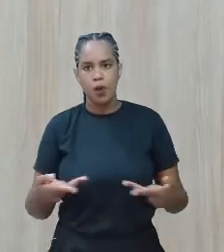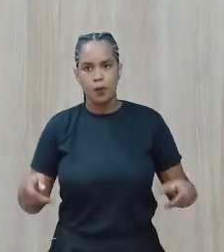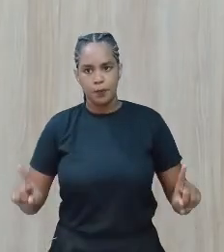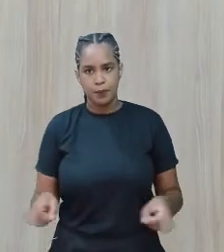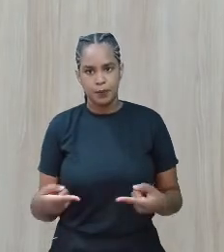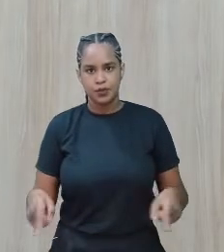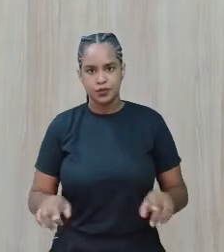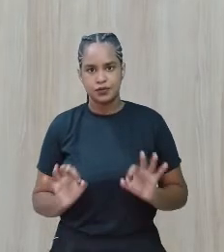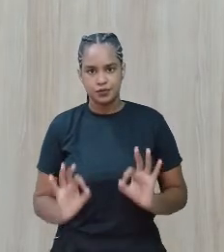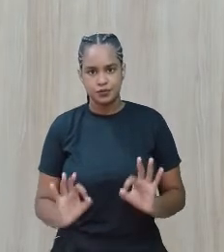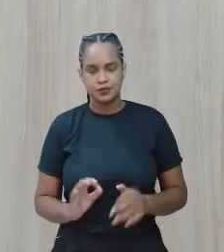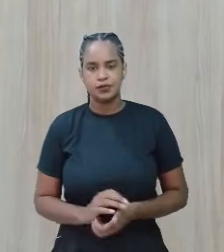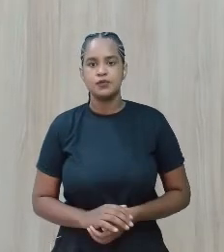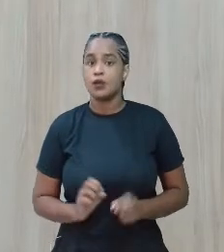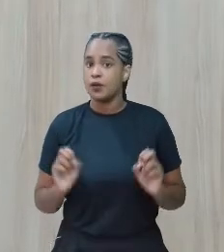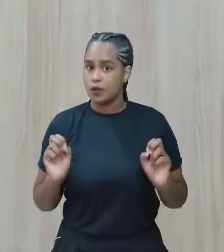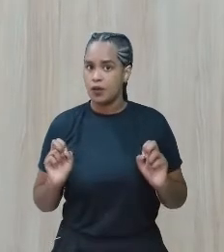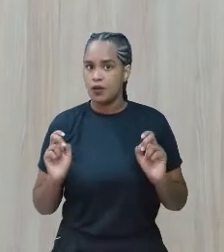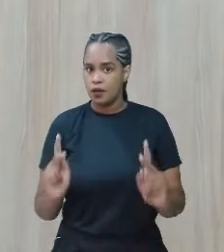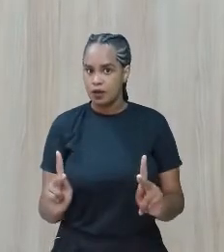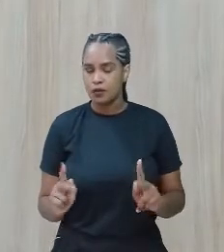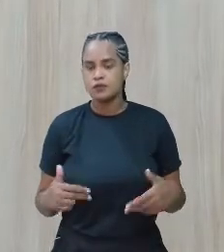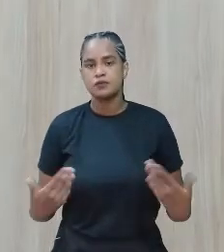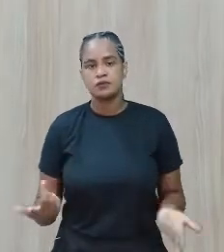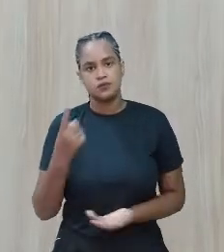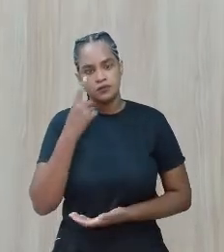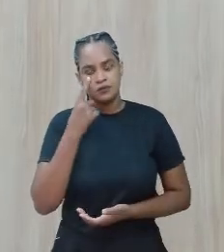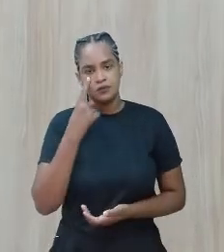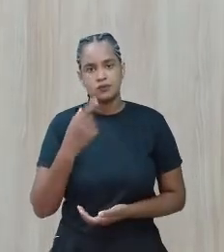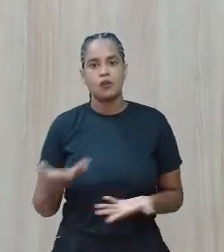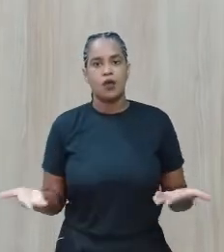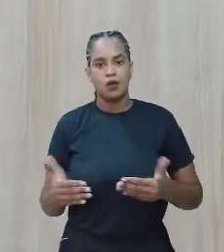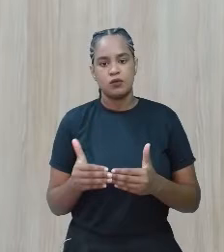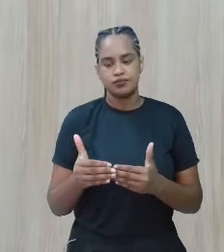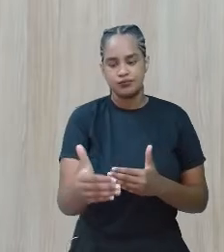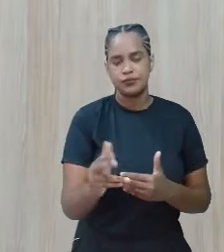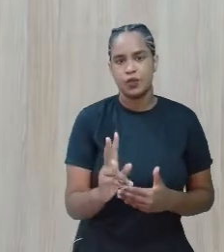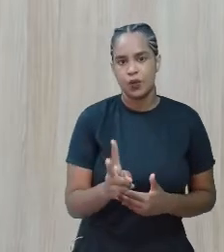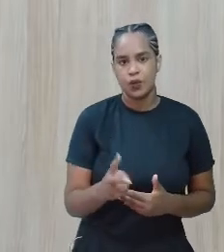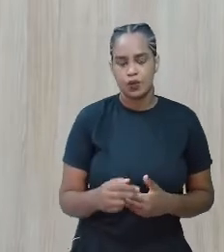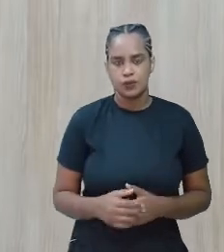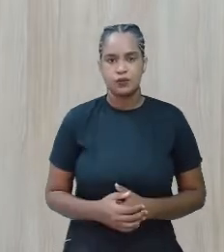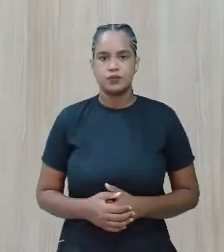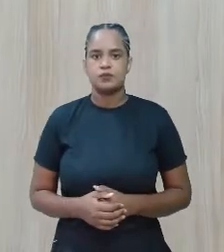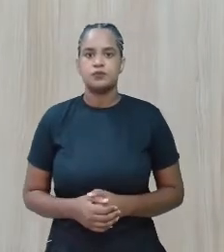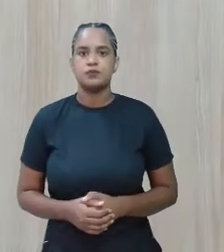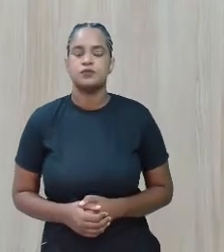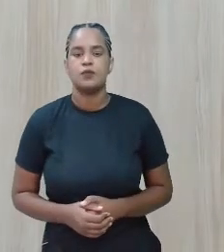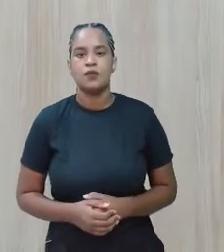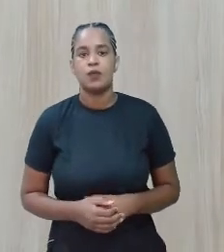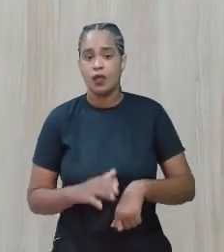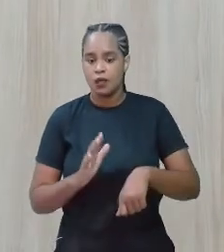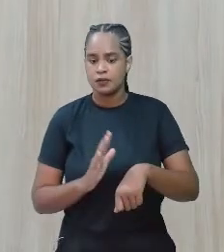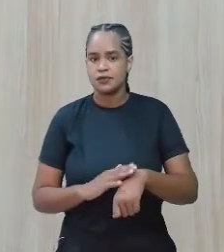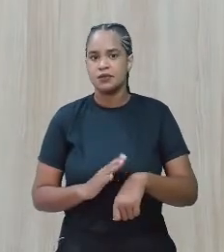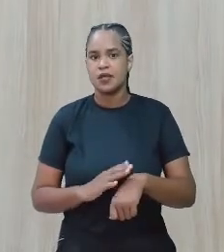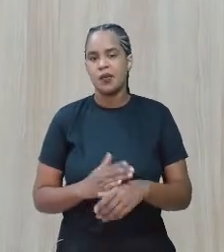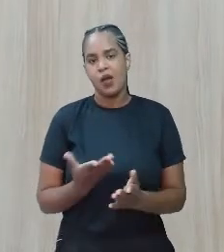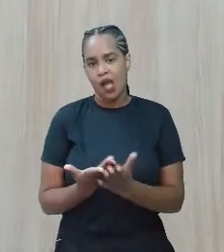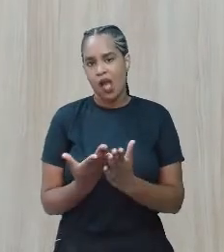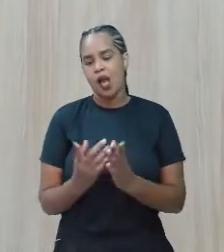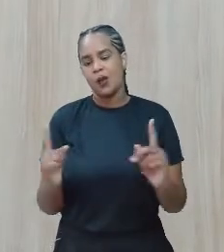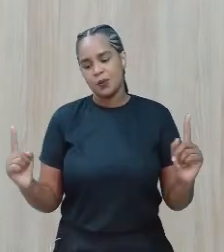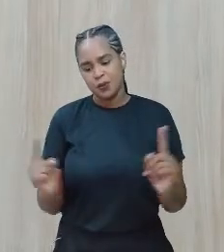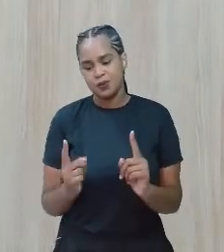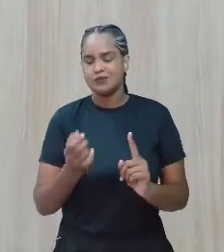prática instrumental. Ok, gente? E aí vamos seguindo, né? Porque o nosso tempo de aula é bem